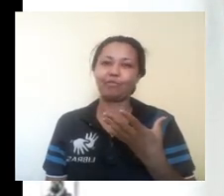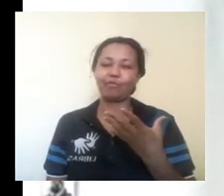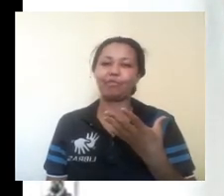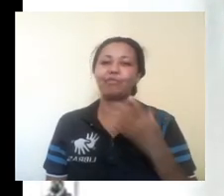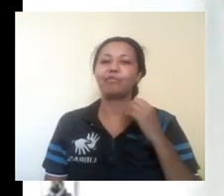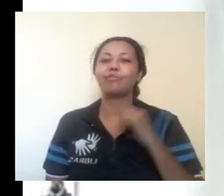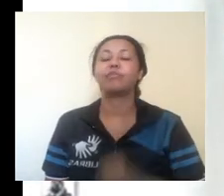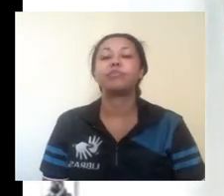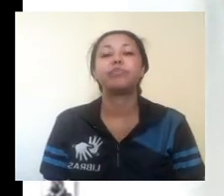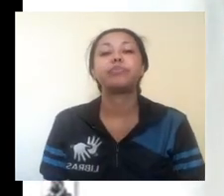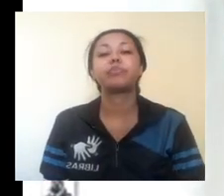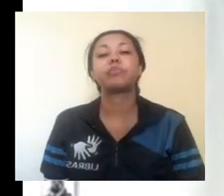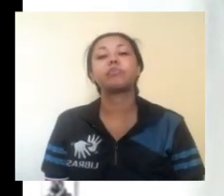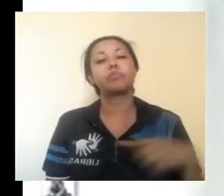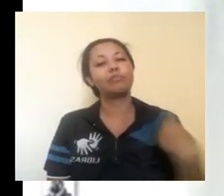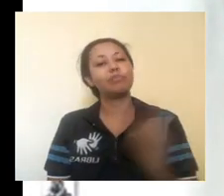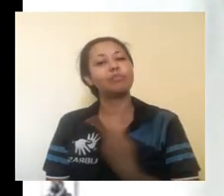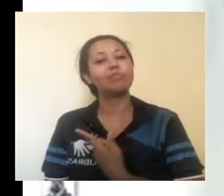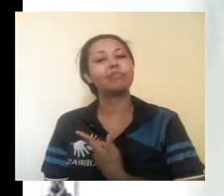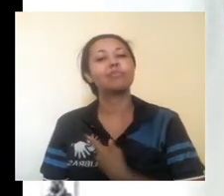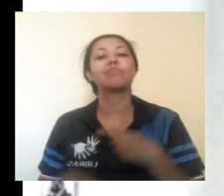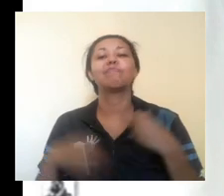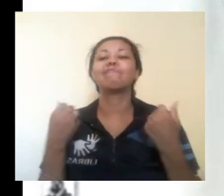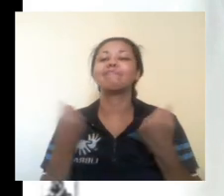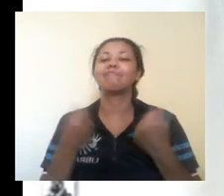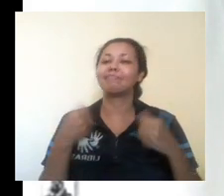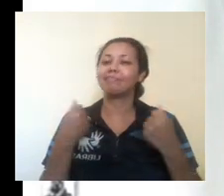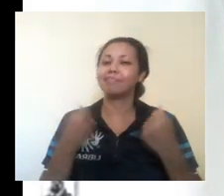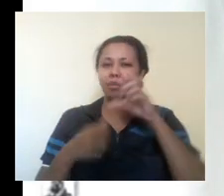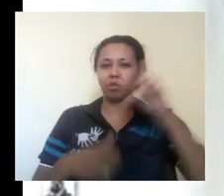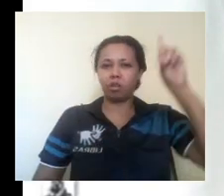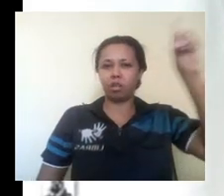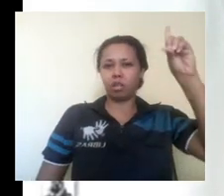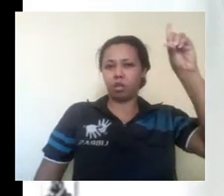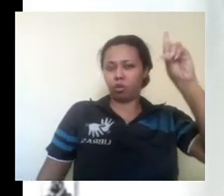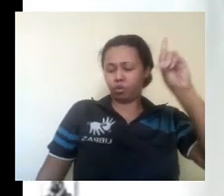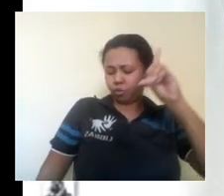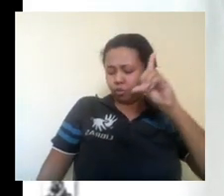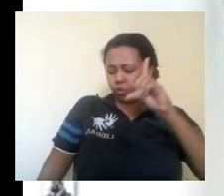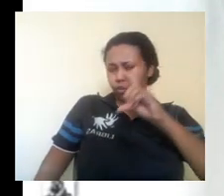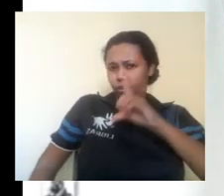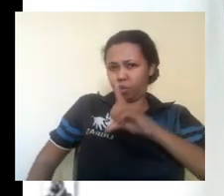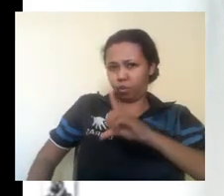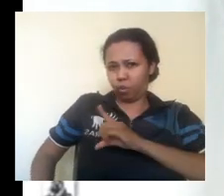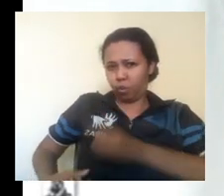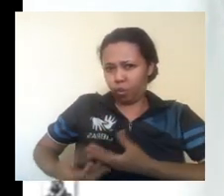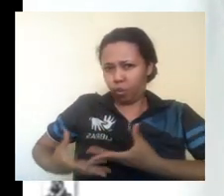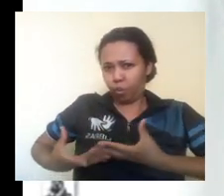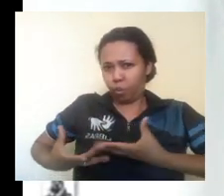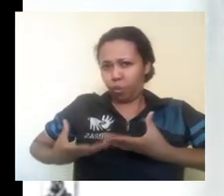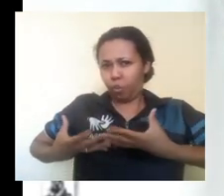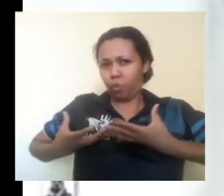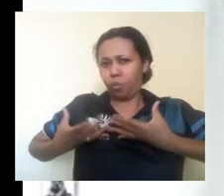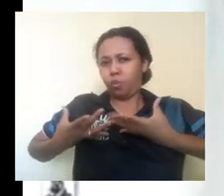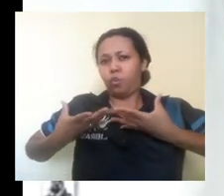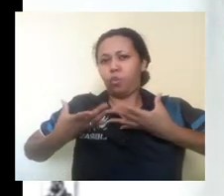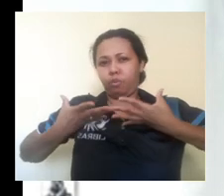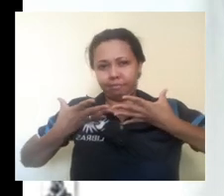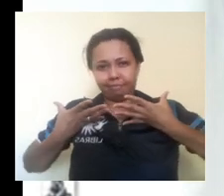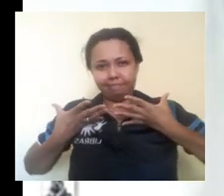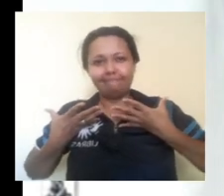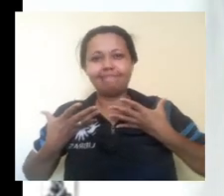colocando na obra de Deus, se nós não estivermos vazias de nós, e isso inclui, minha gente, ansiedade, pensamentos, né? Todo